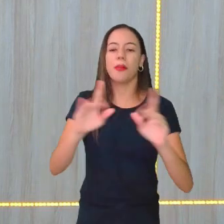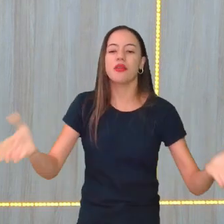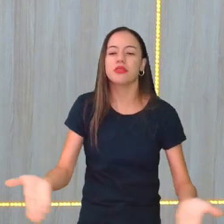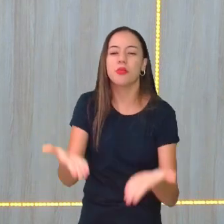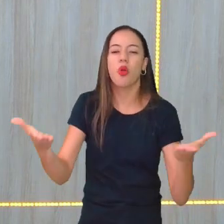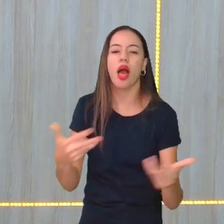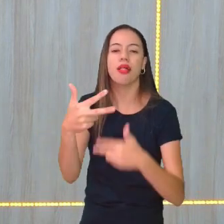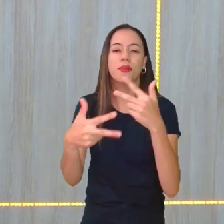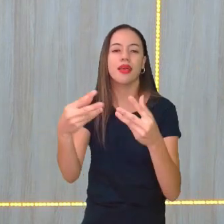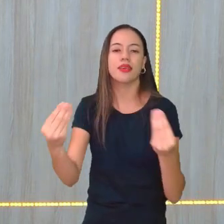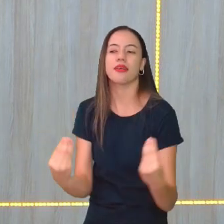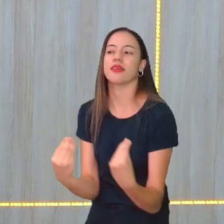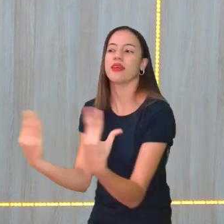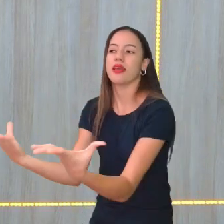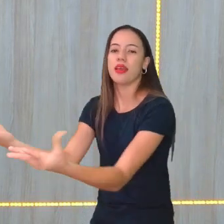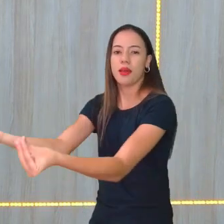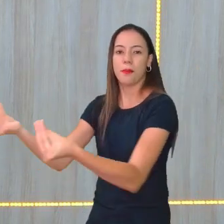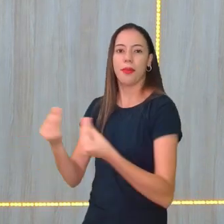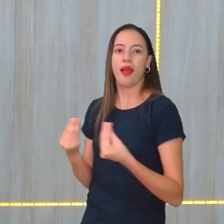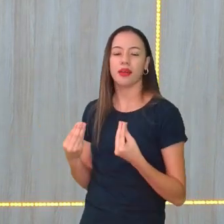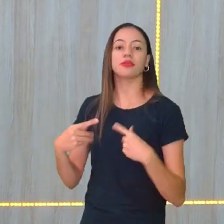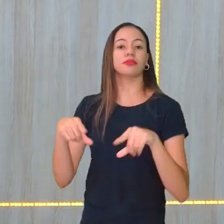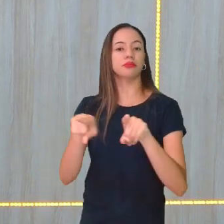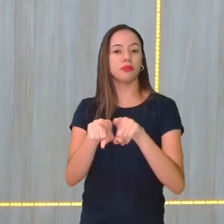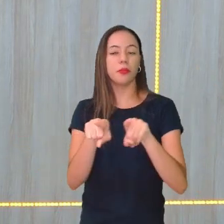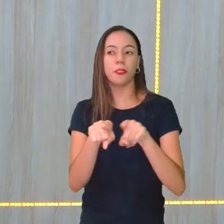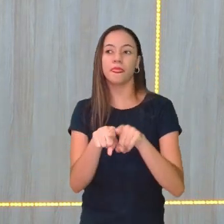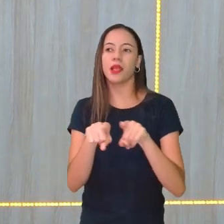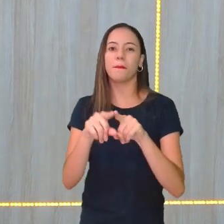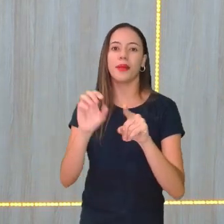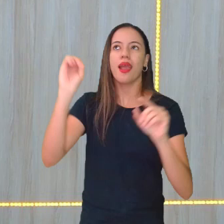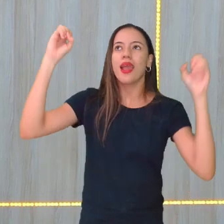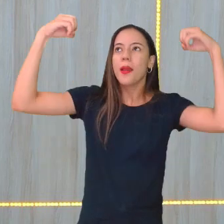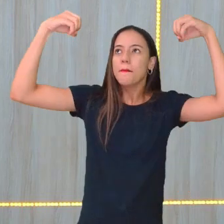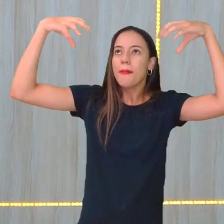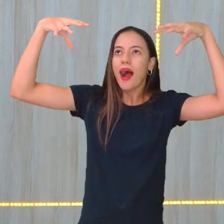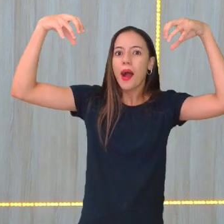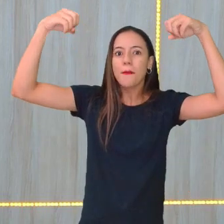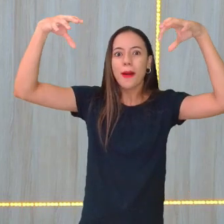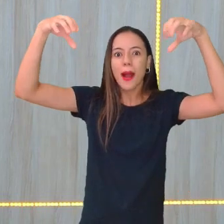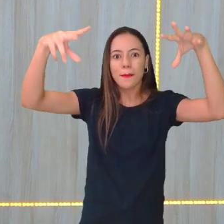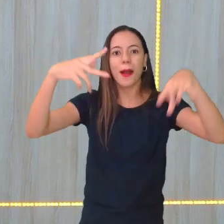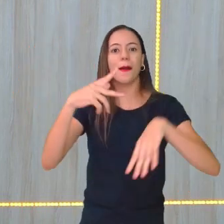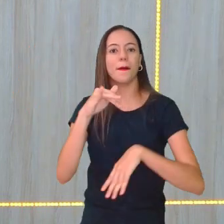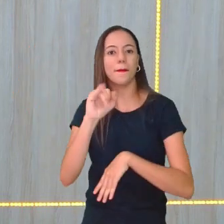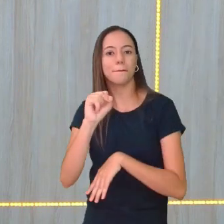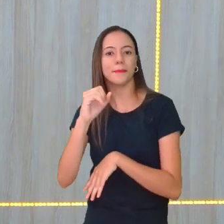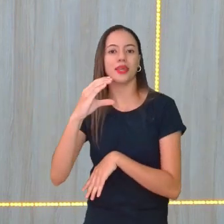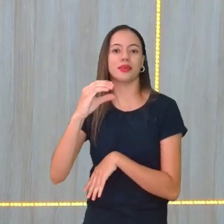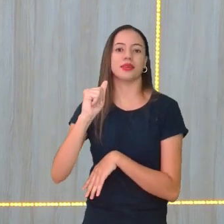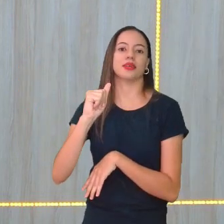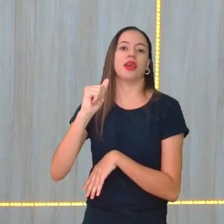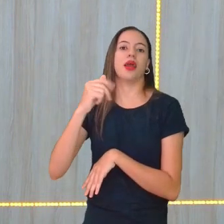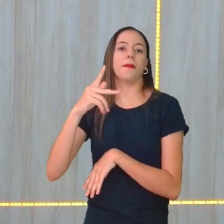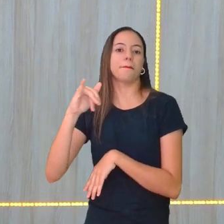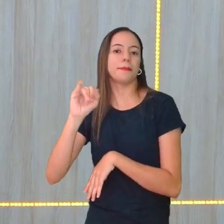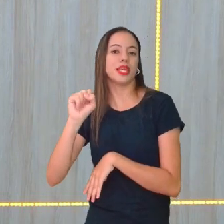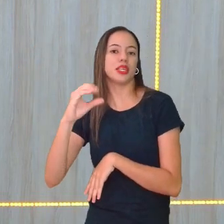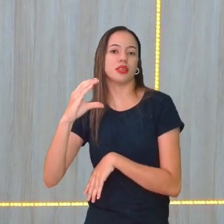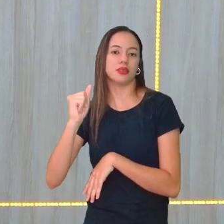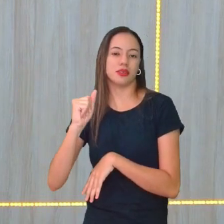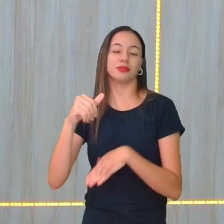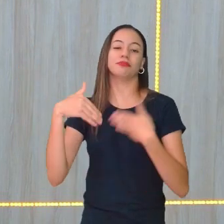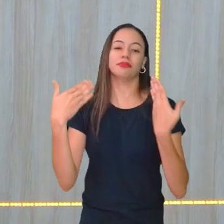de presentes, né, a questão das luzes de pisca-pisca, né, e muitas